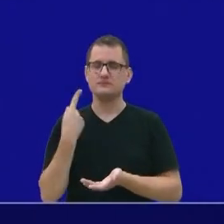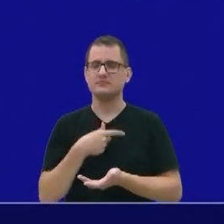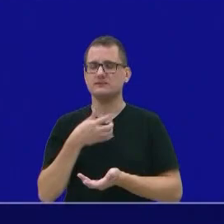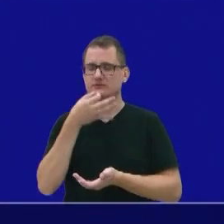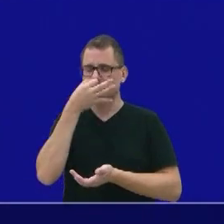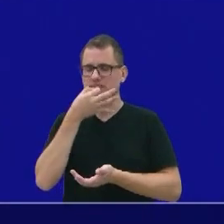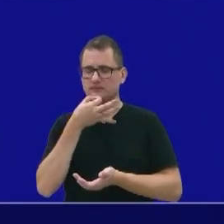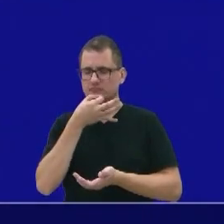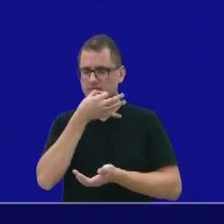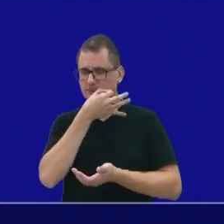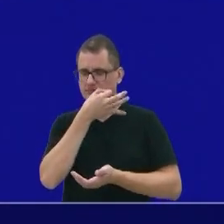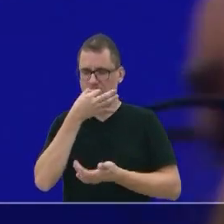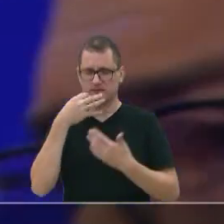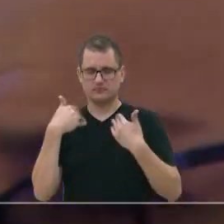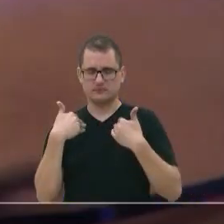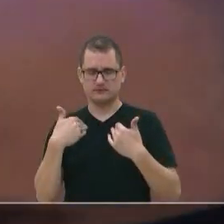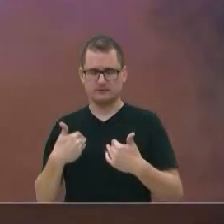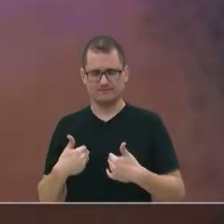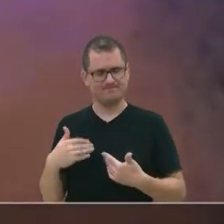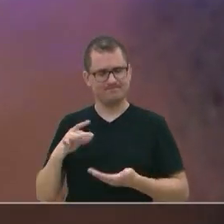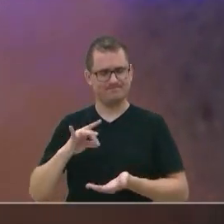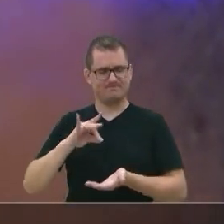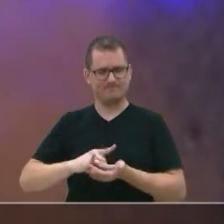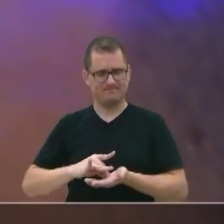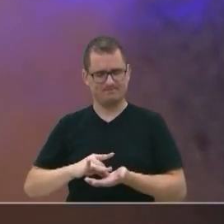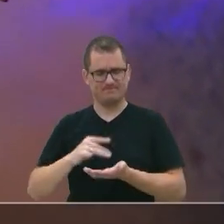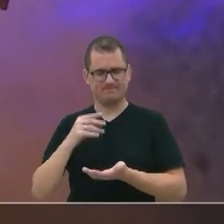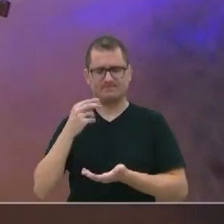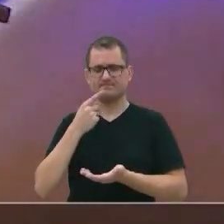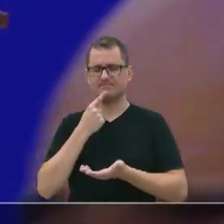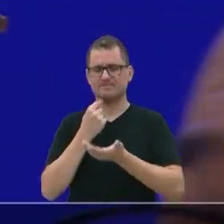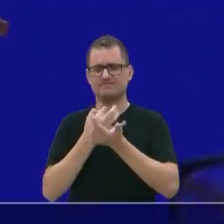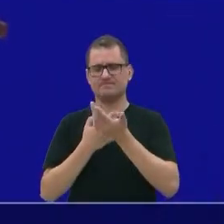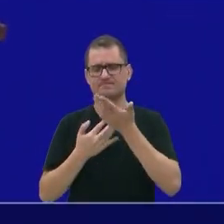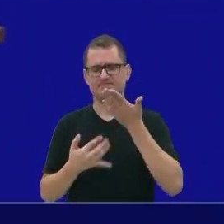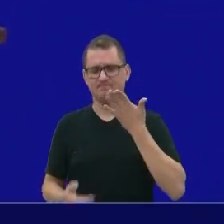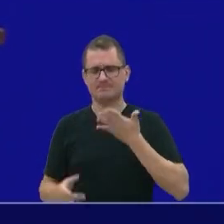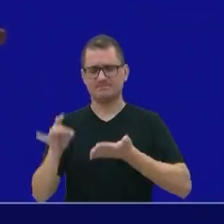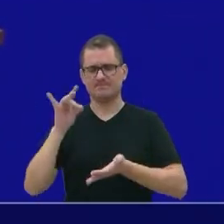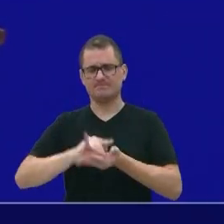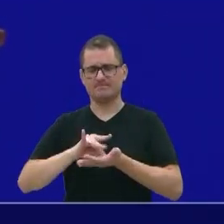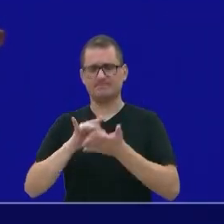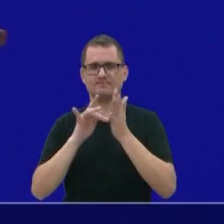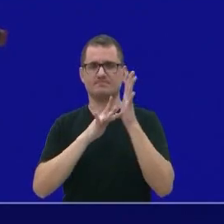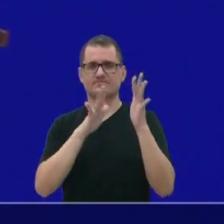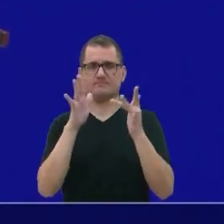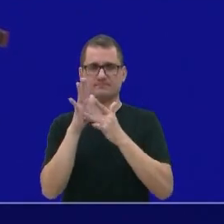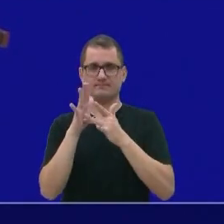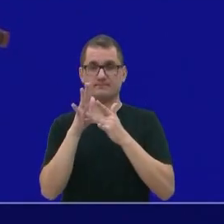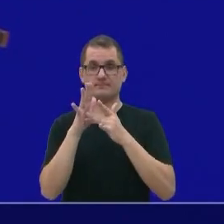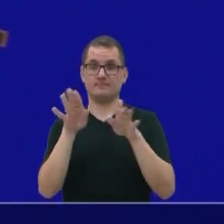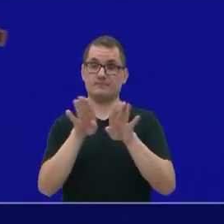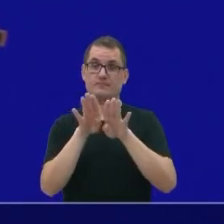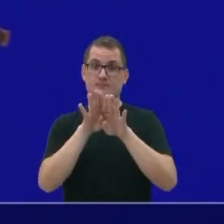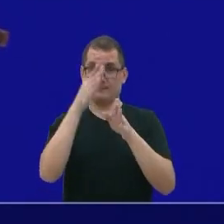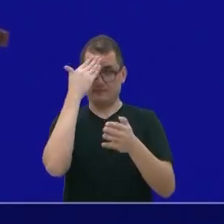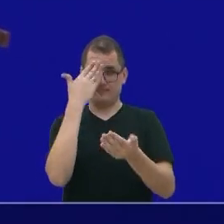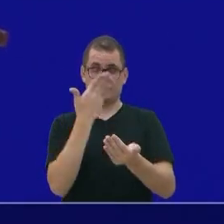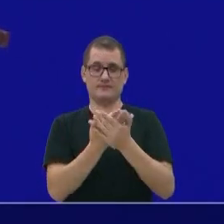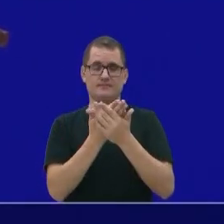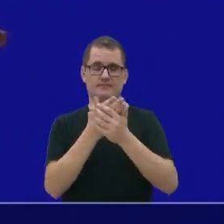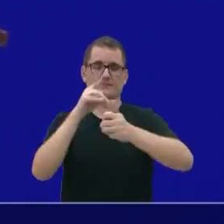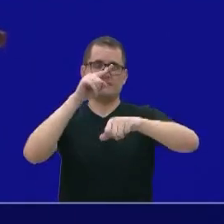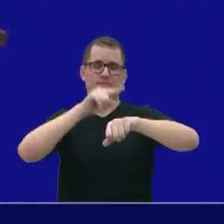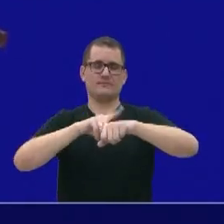corpo, verdadeiramente corpo, verdadeiramente sangue, e acreditamos que ao ingerir